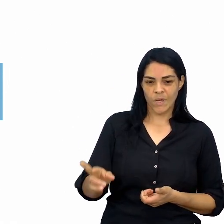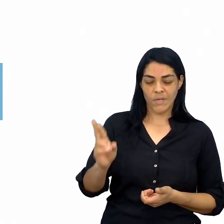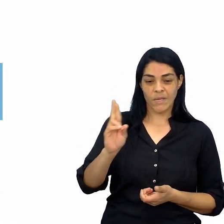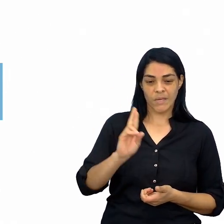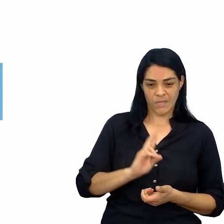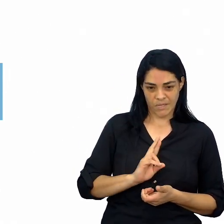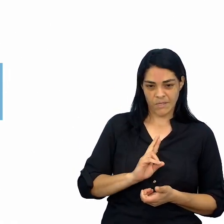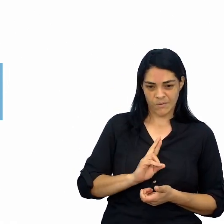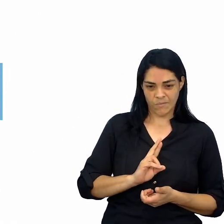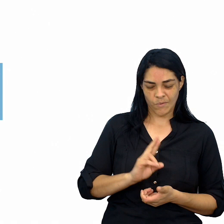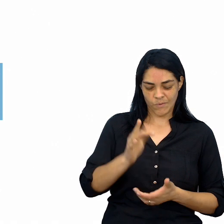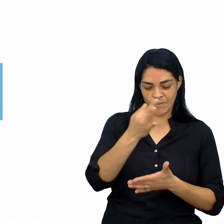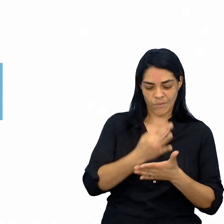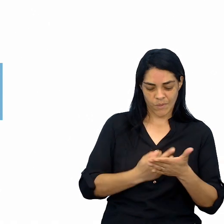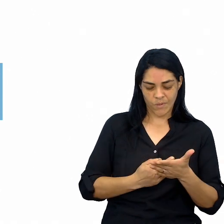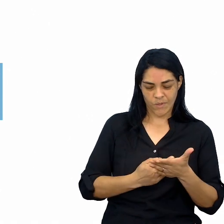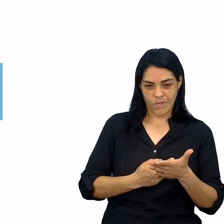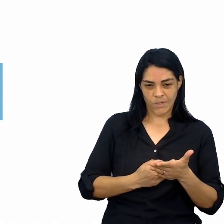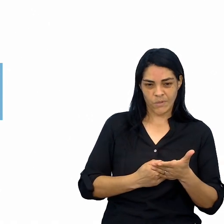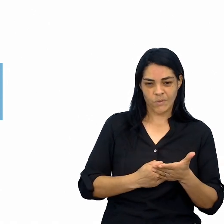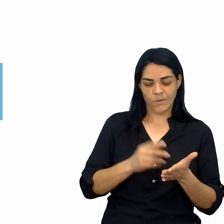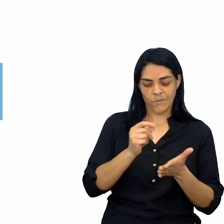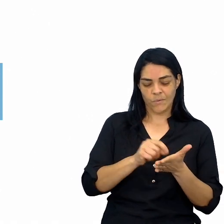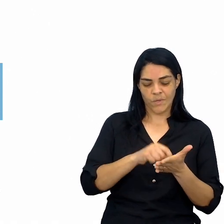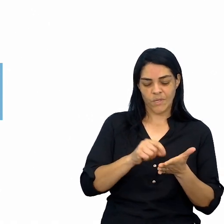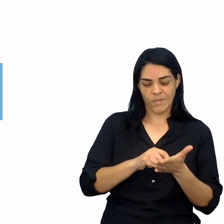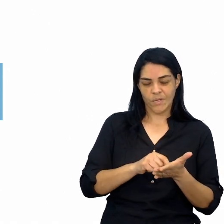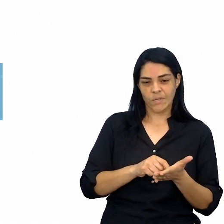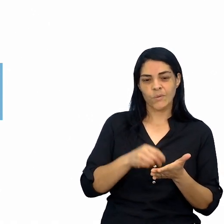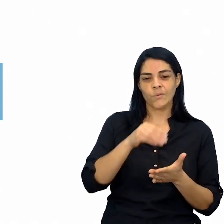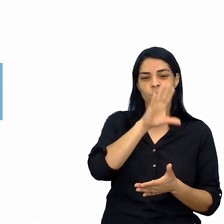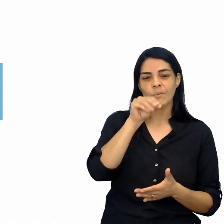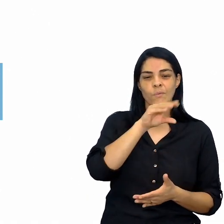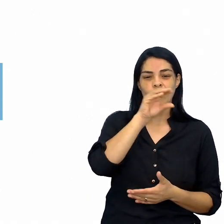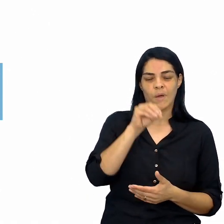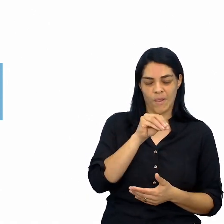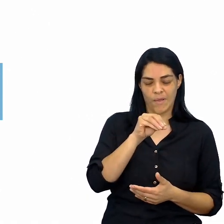escrito, que será falado, né?